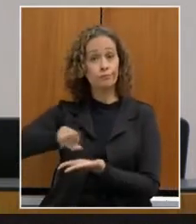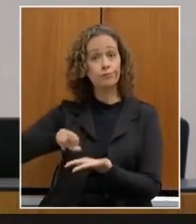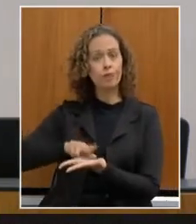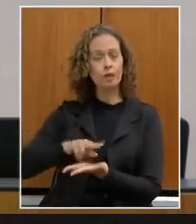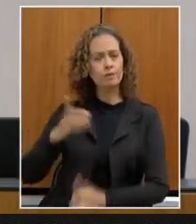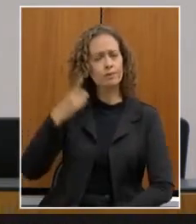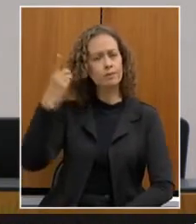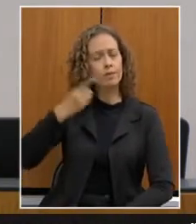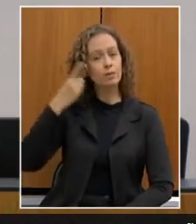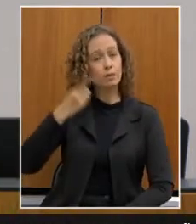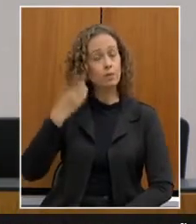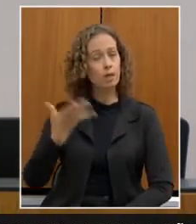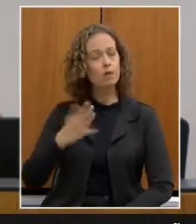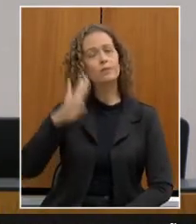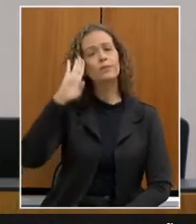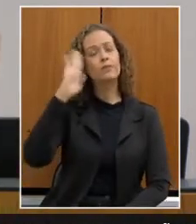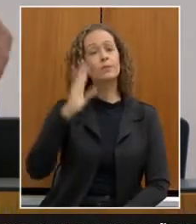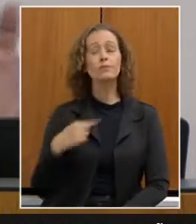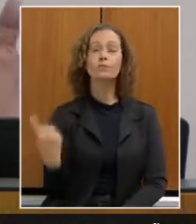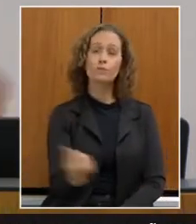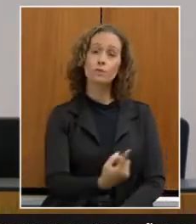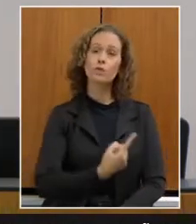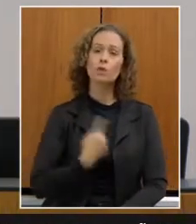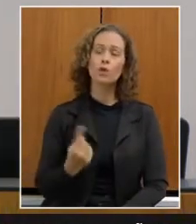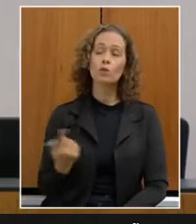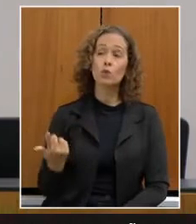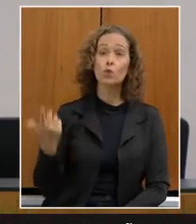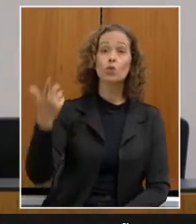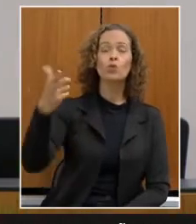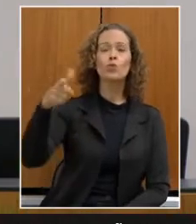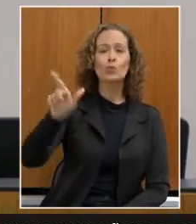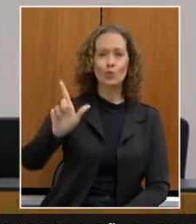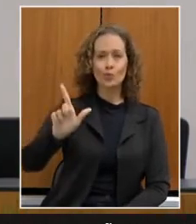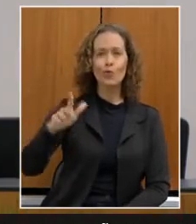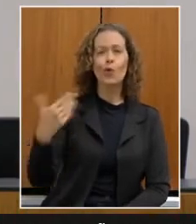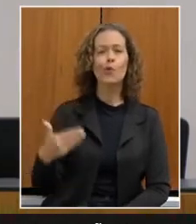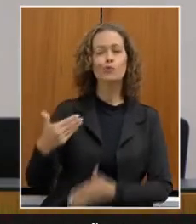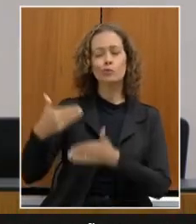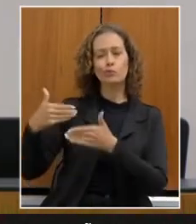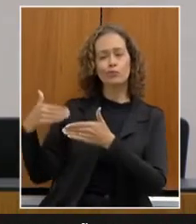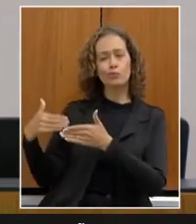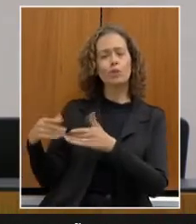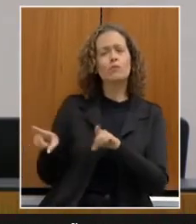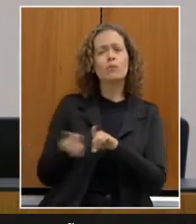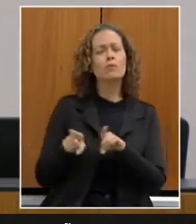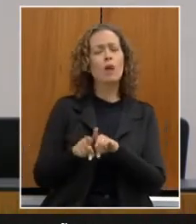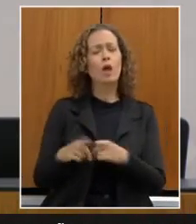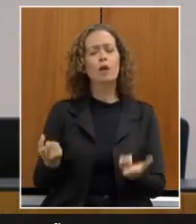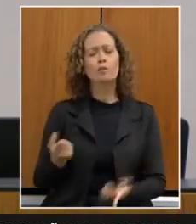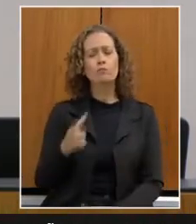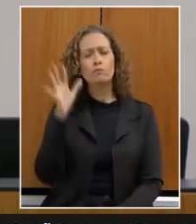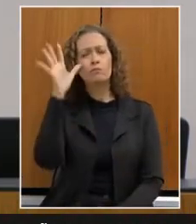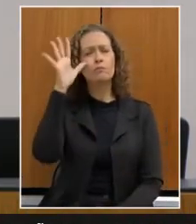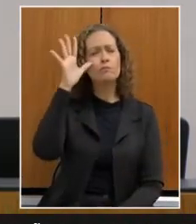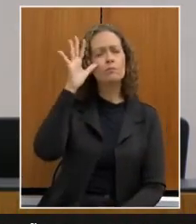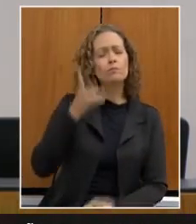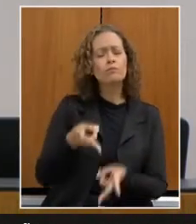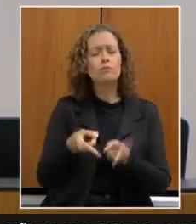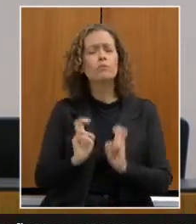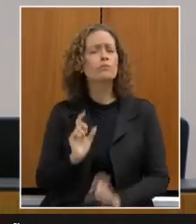nós, principalmente, nós que viemos de outras legislaturas, nós vimos aí, secretário,